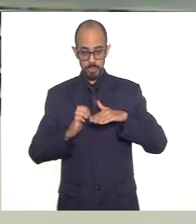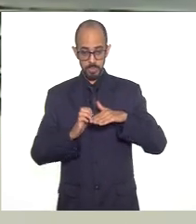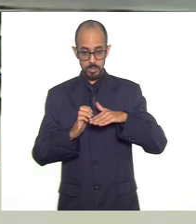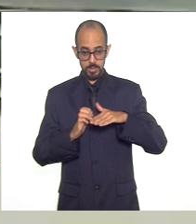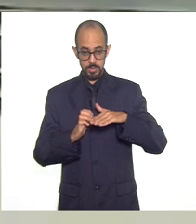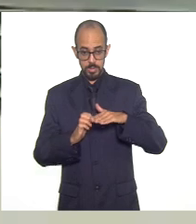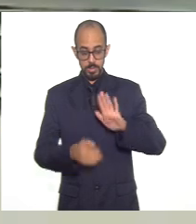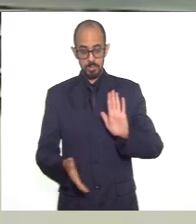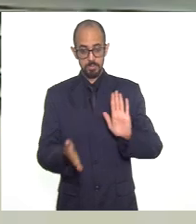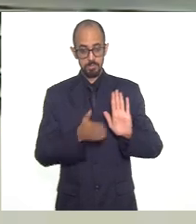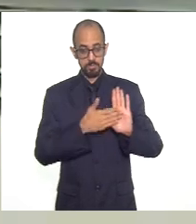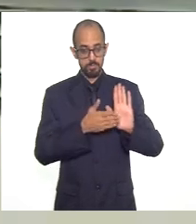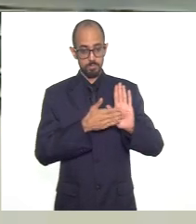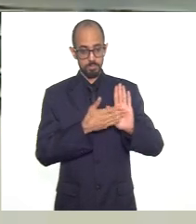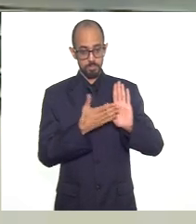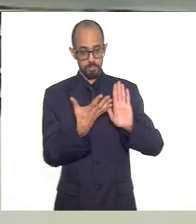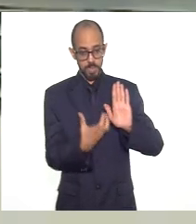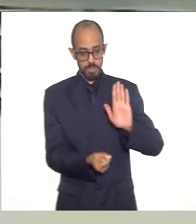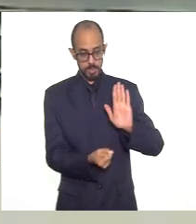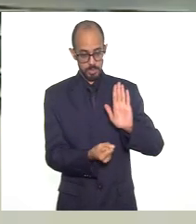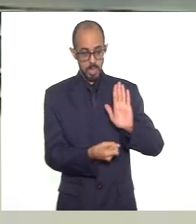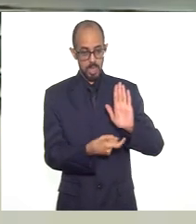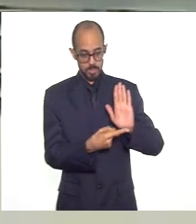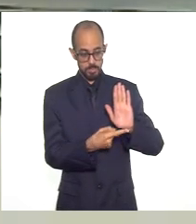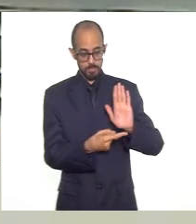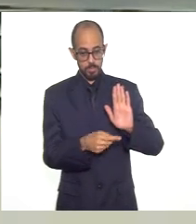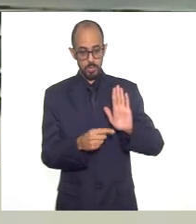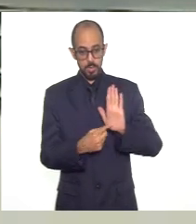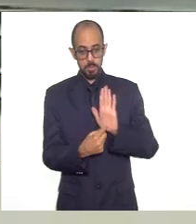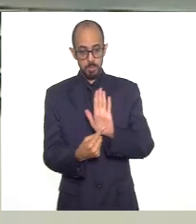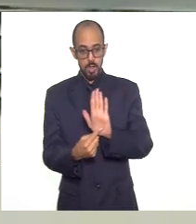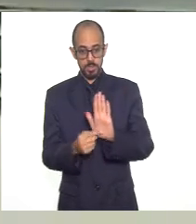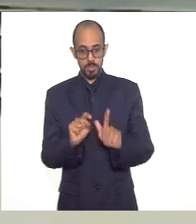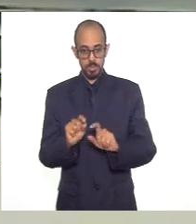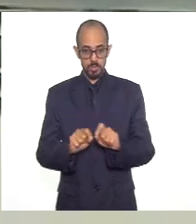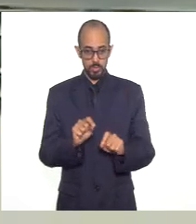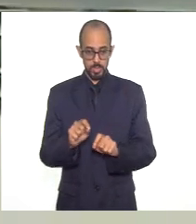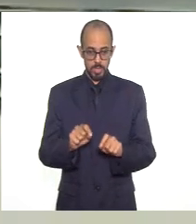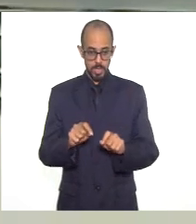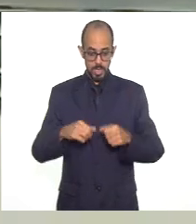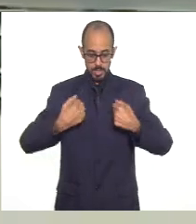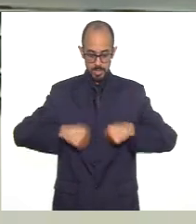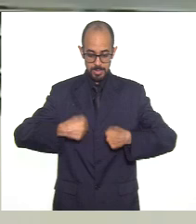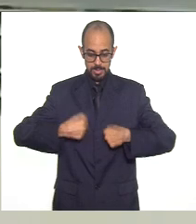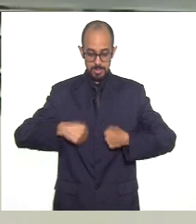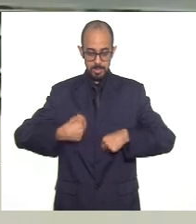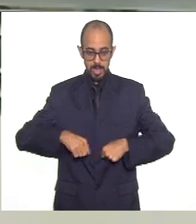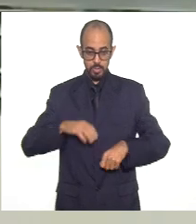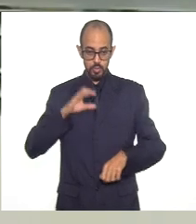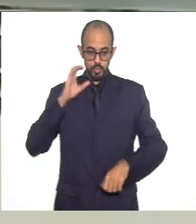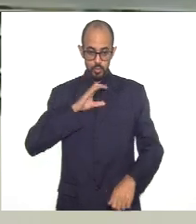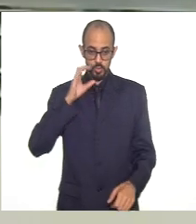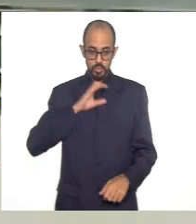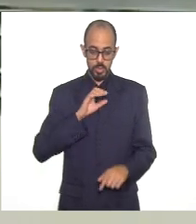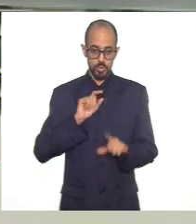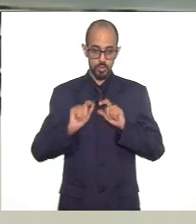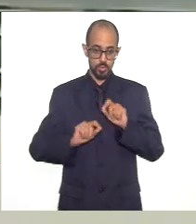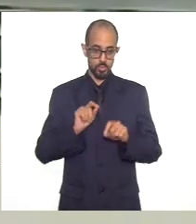habilitando ao mesmo, o que mostra a imperiosa necessidade de